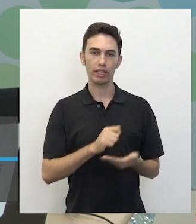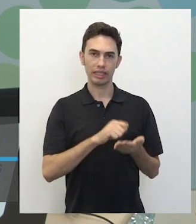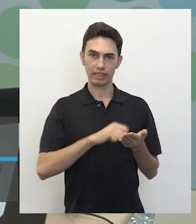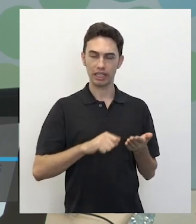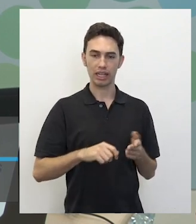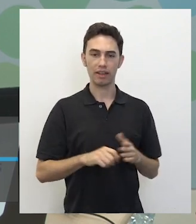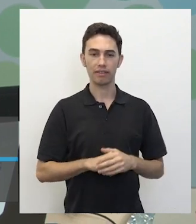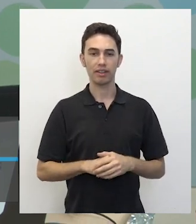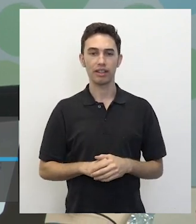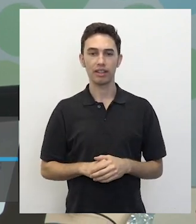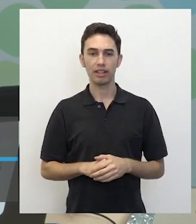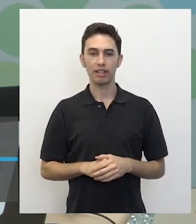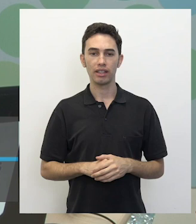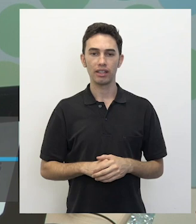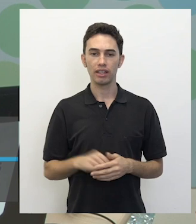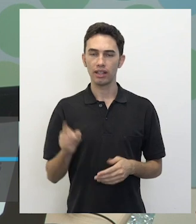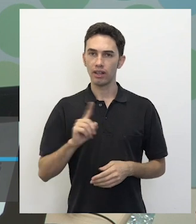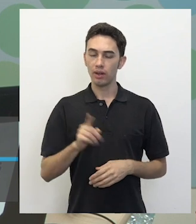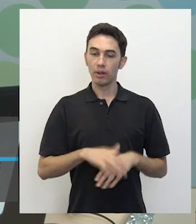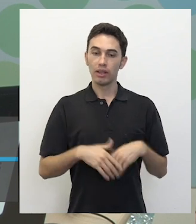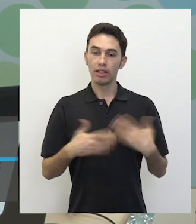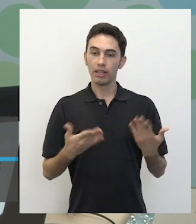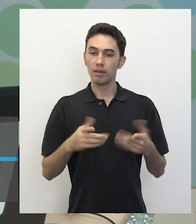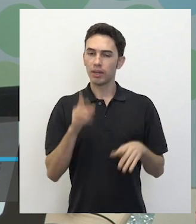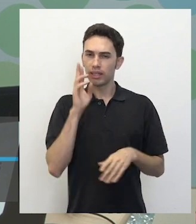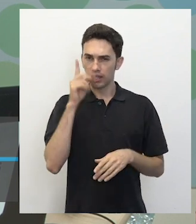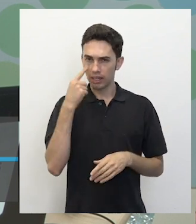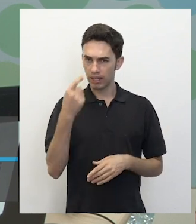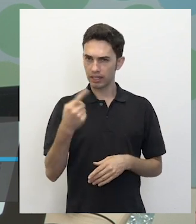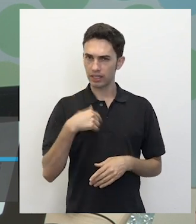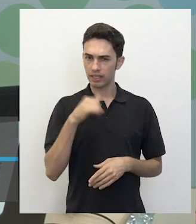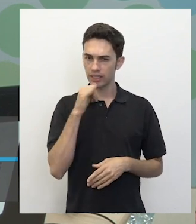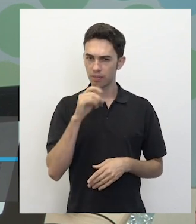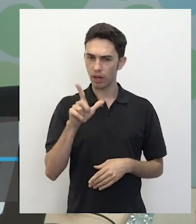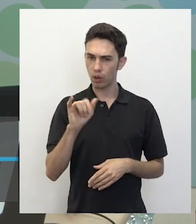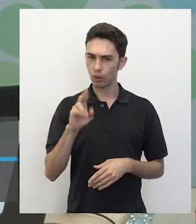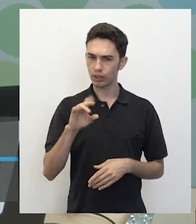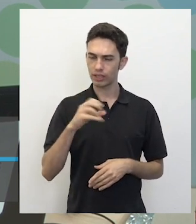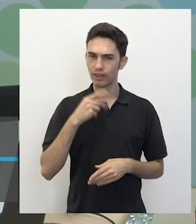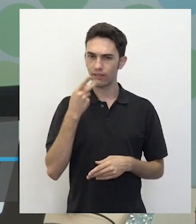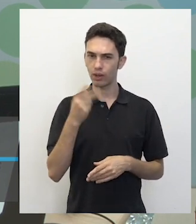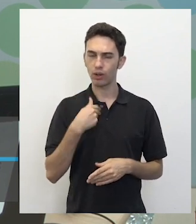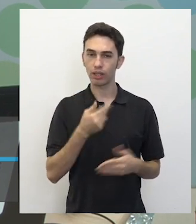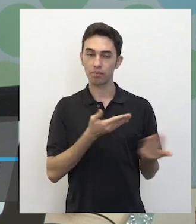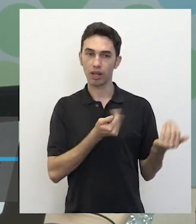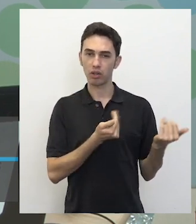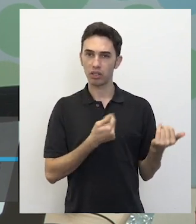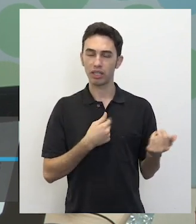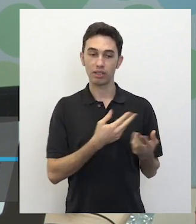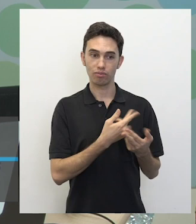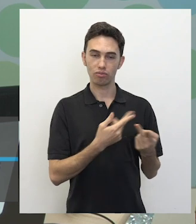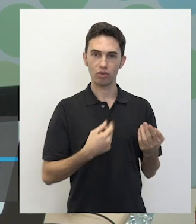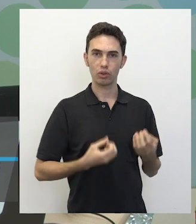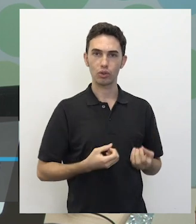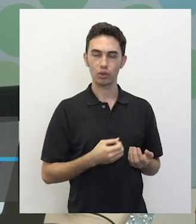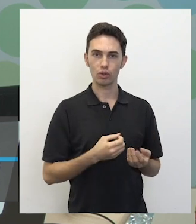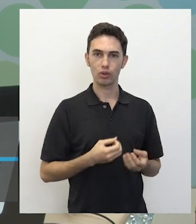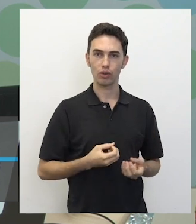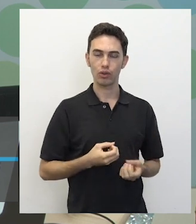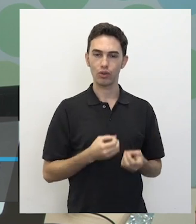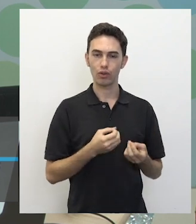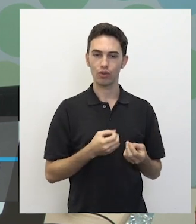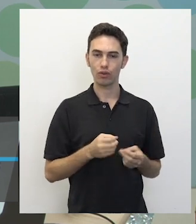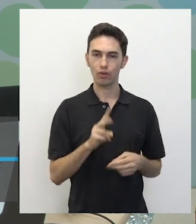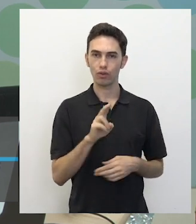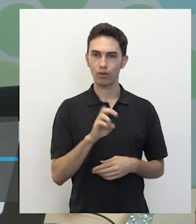falou. E aí é interessante, olha só. A Lucille falou, na adolescência, muitos versos. E o Vinícius Chaves, aluno